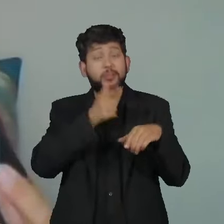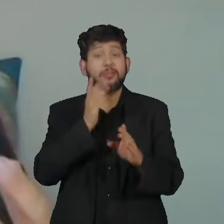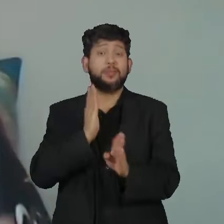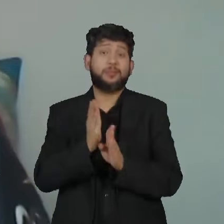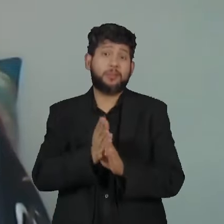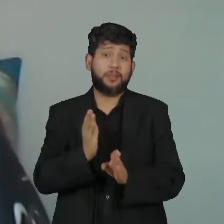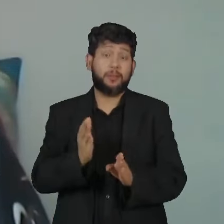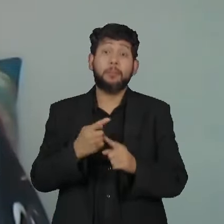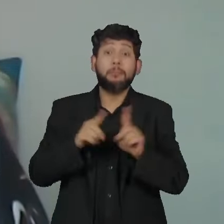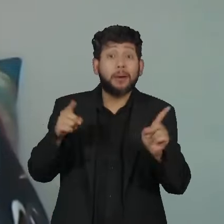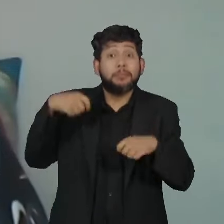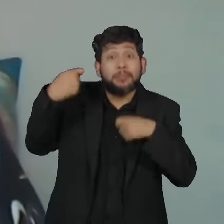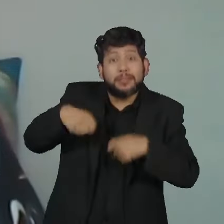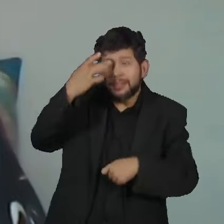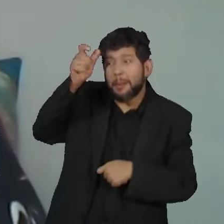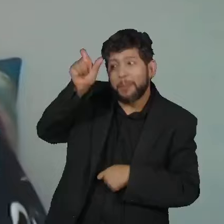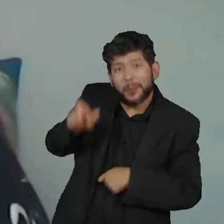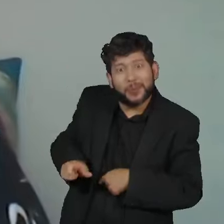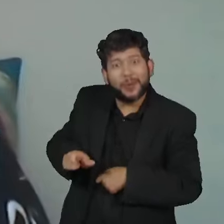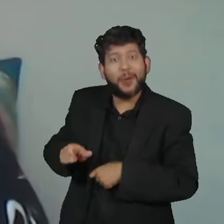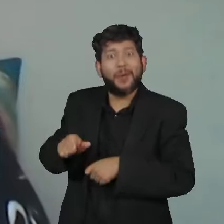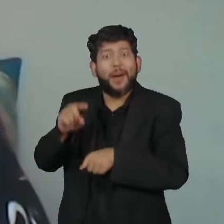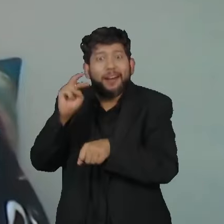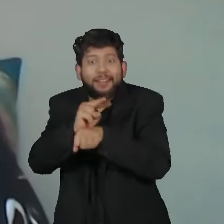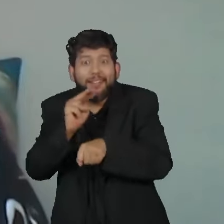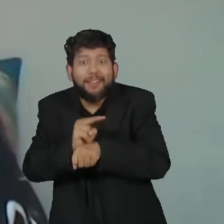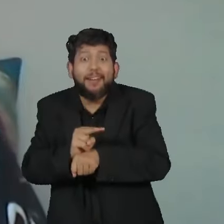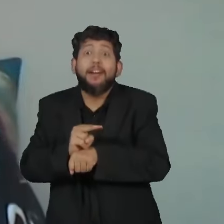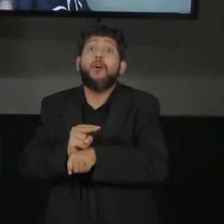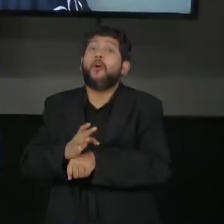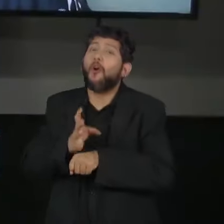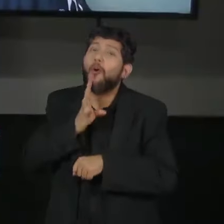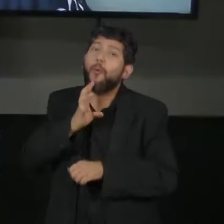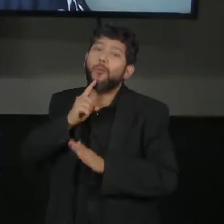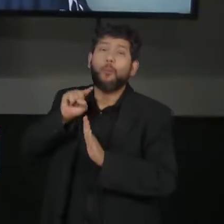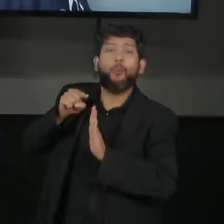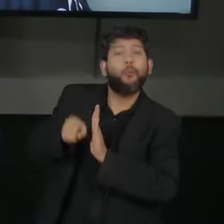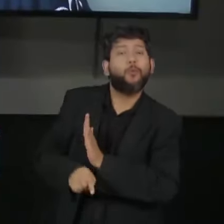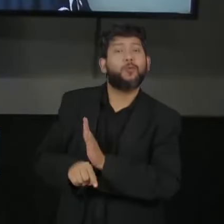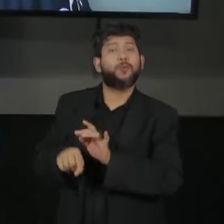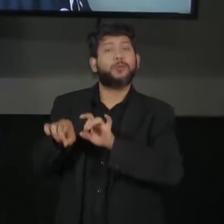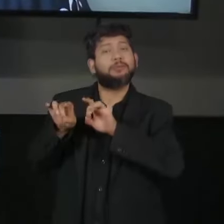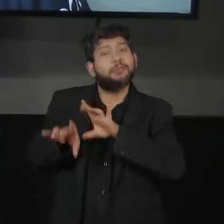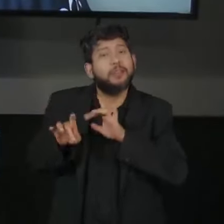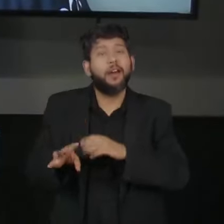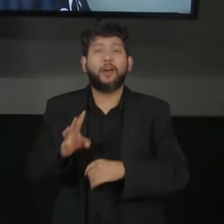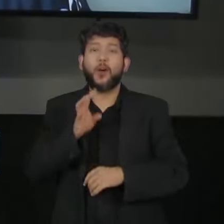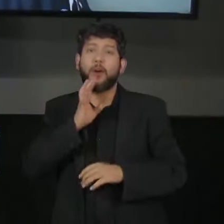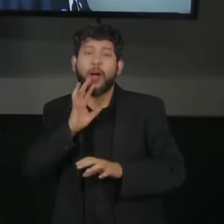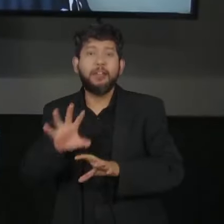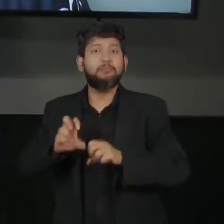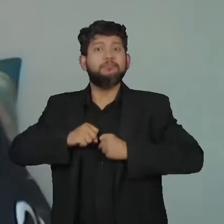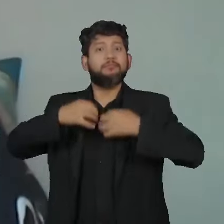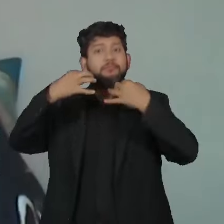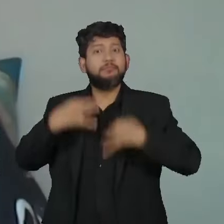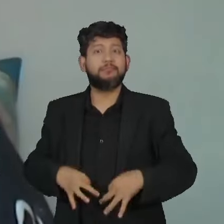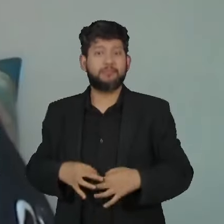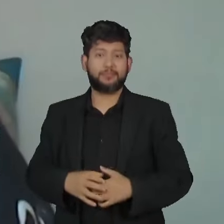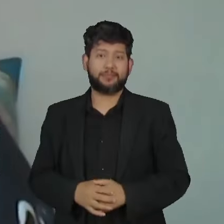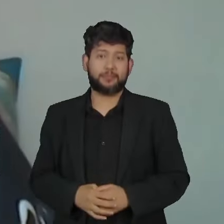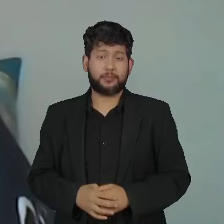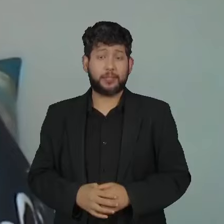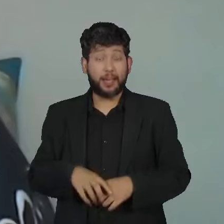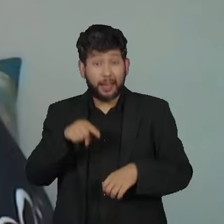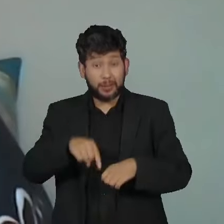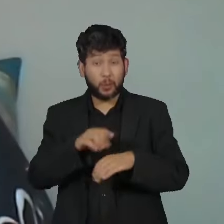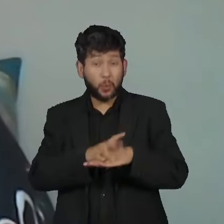com uma especialização adequada para, com técnicas diferenciadas, fazer o diagnóstico da doença. A doença não